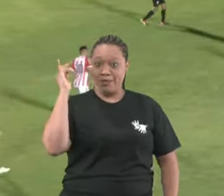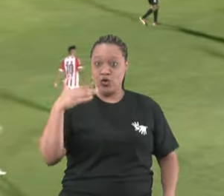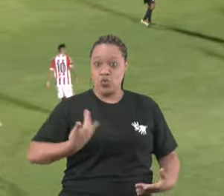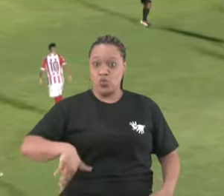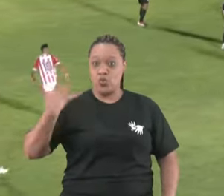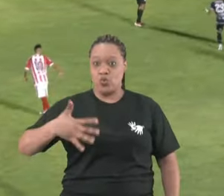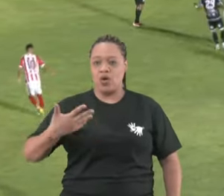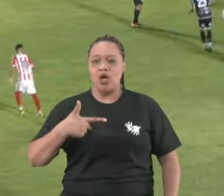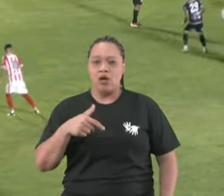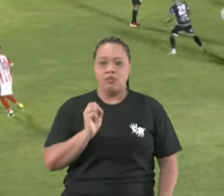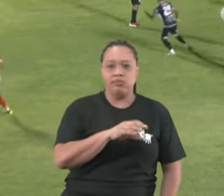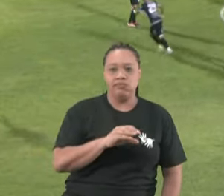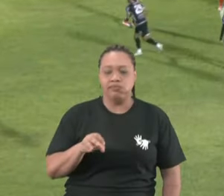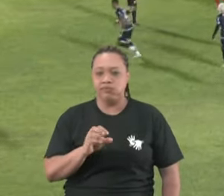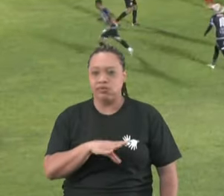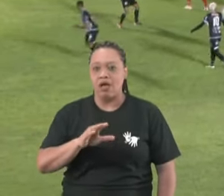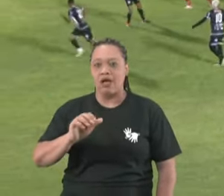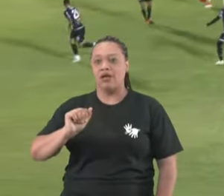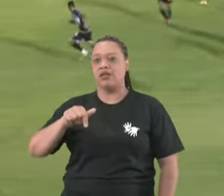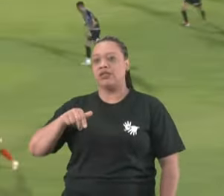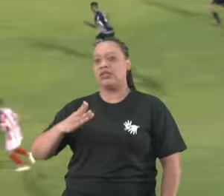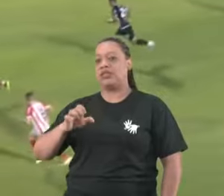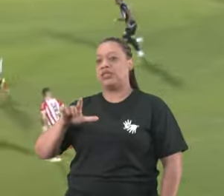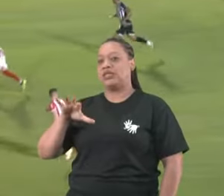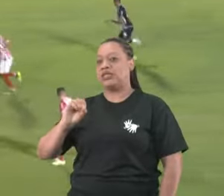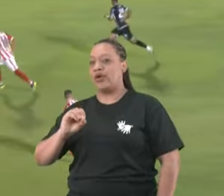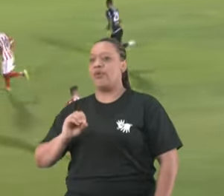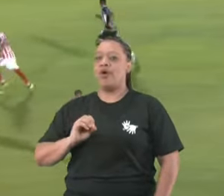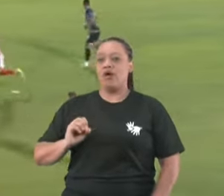Olha o Anselmo, Casquinha, Pianissola.